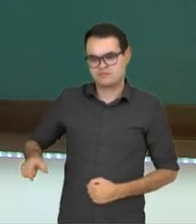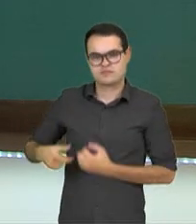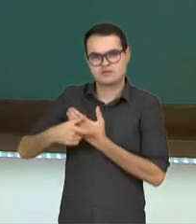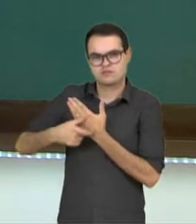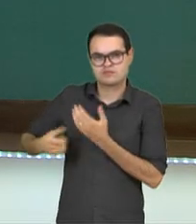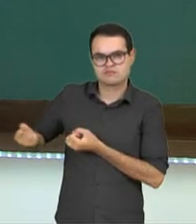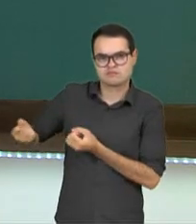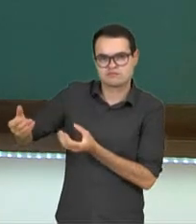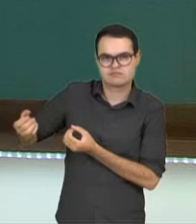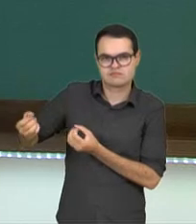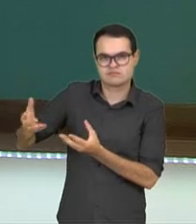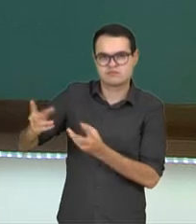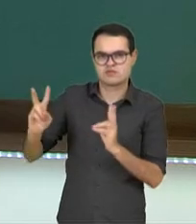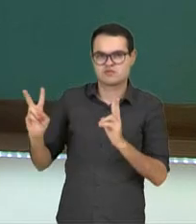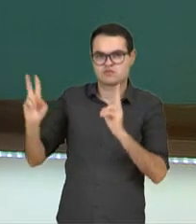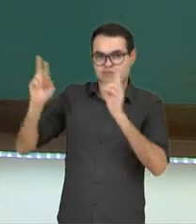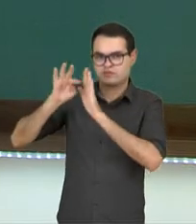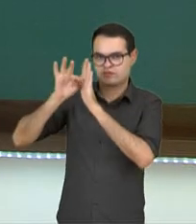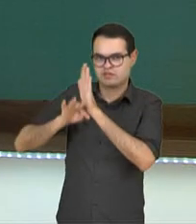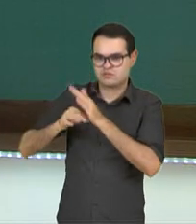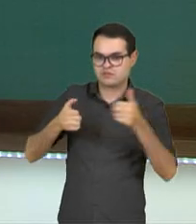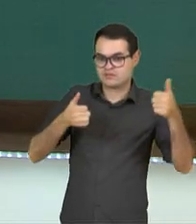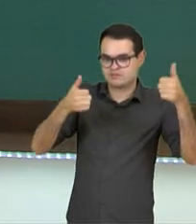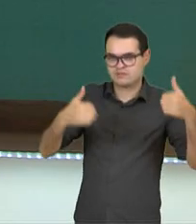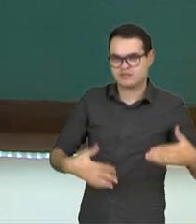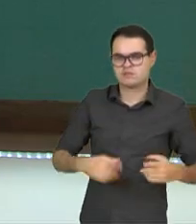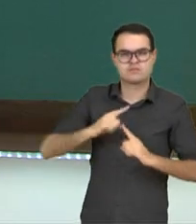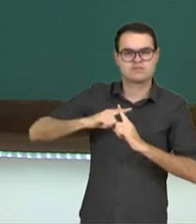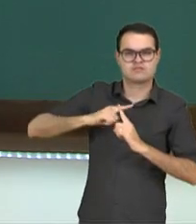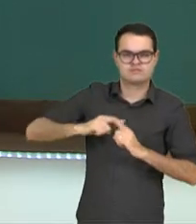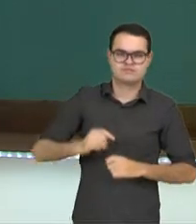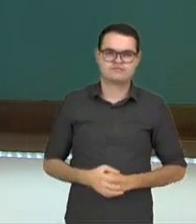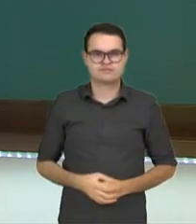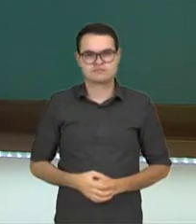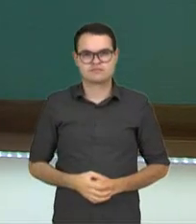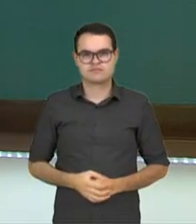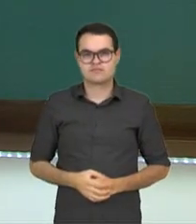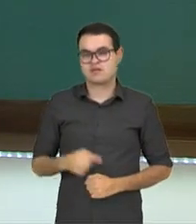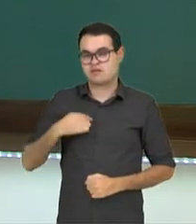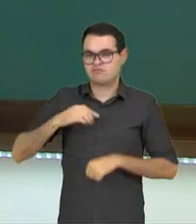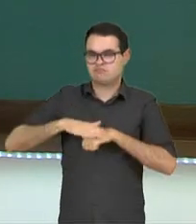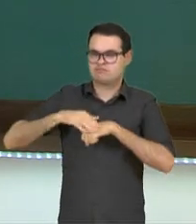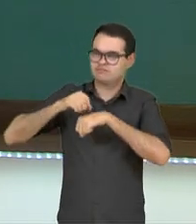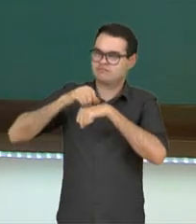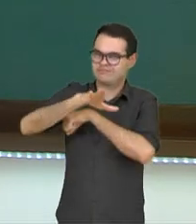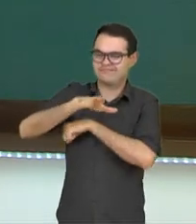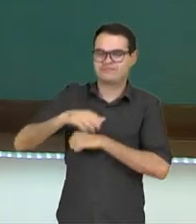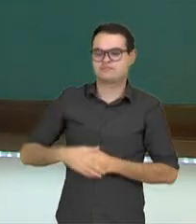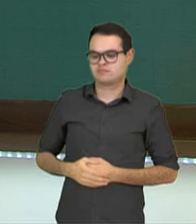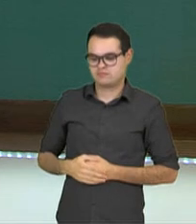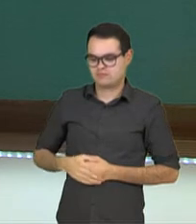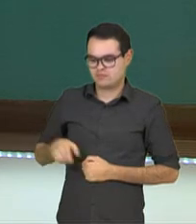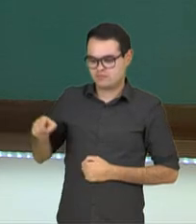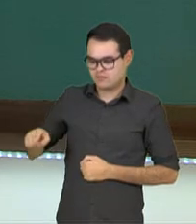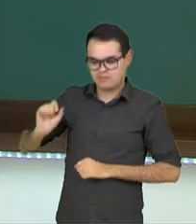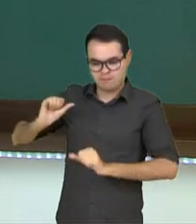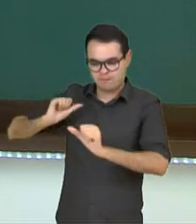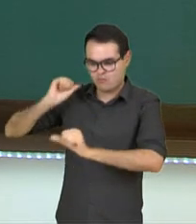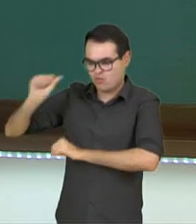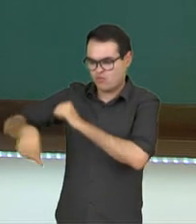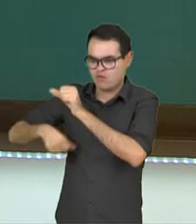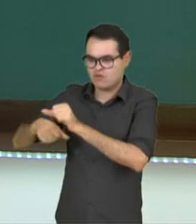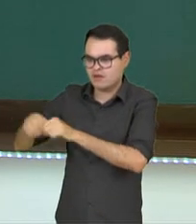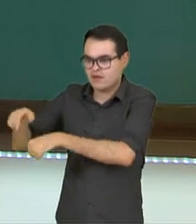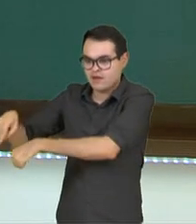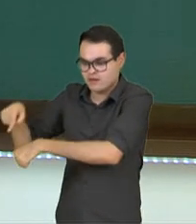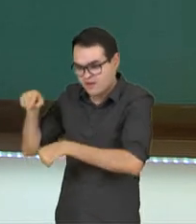depoimento? Copie um trecho do texto e justifique a sua resposta. O trecho pode ser esse aqui, gente. Ó. Me transformaram num fazedor de